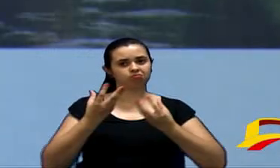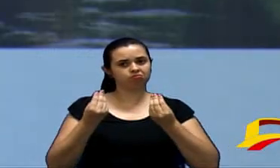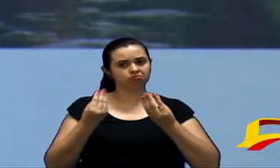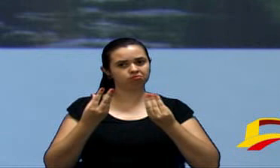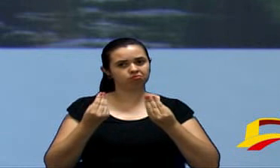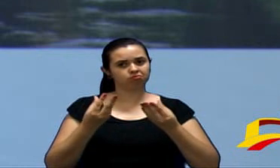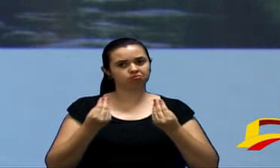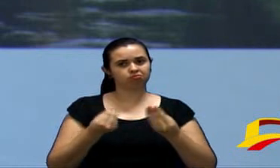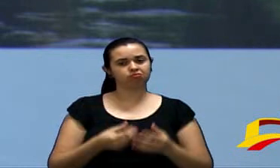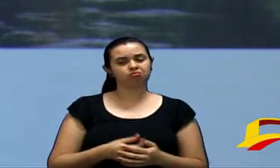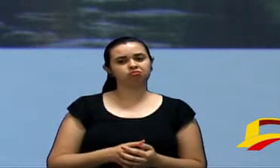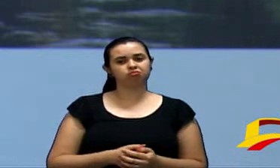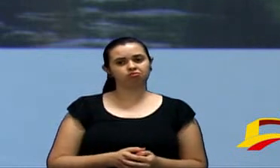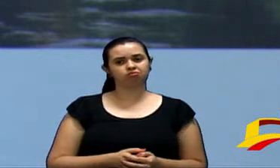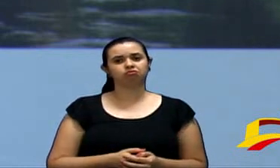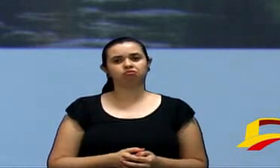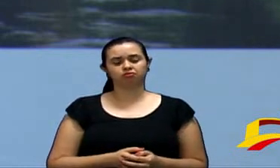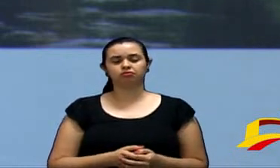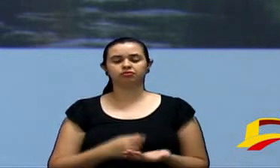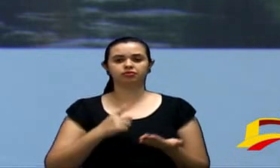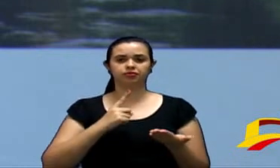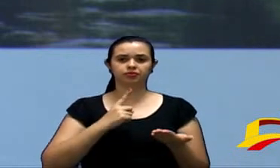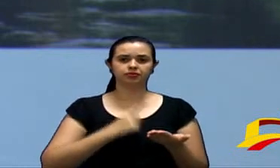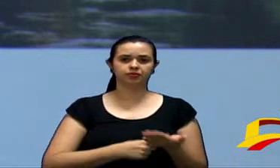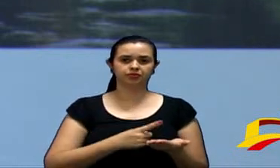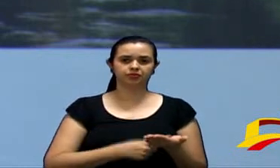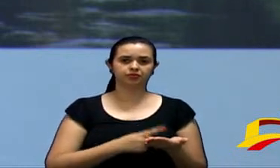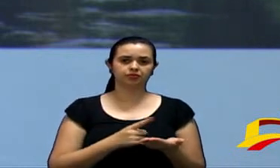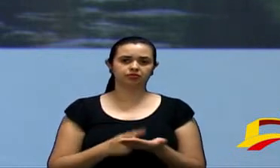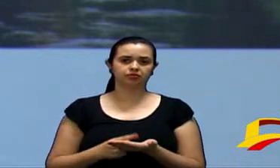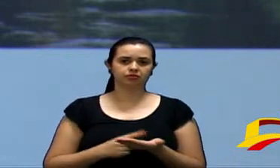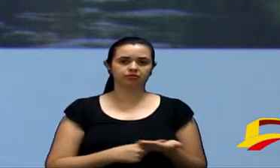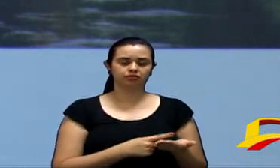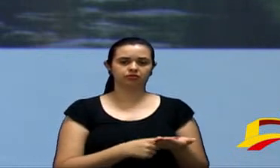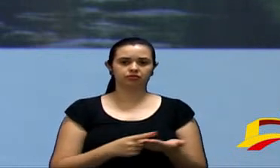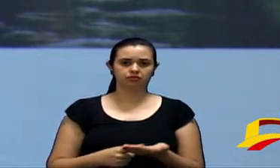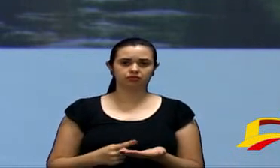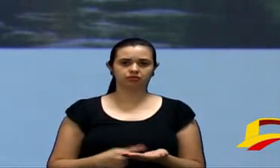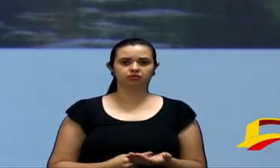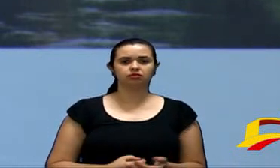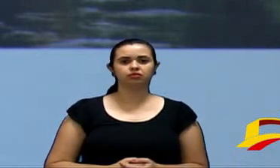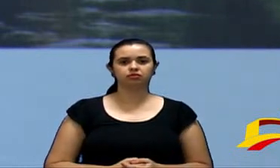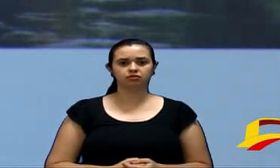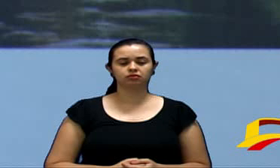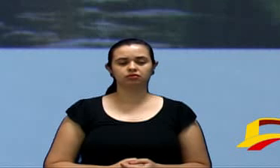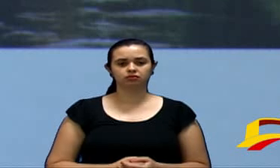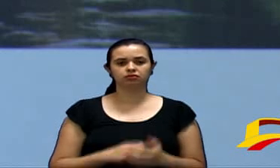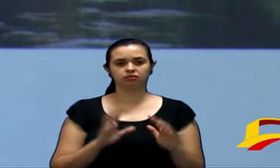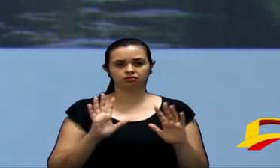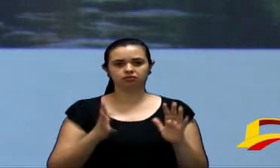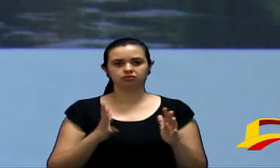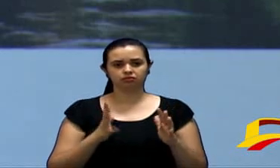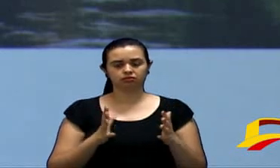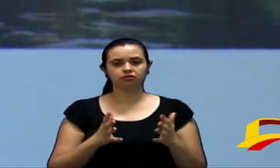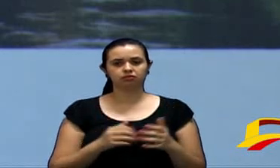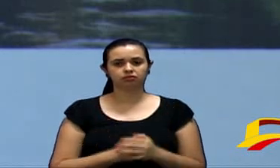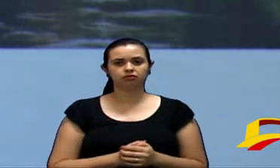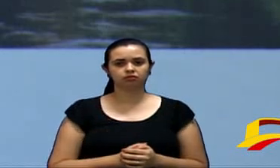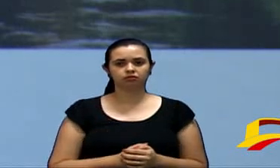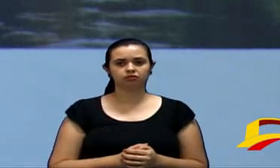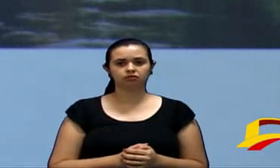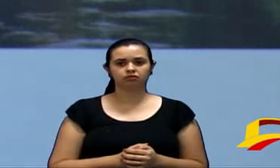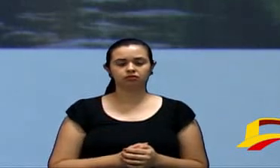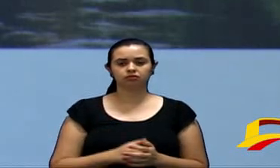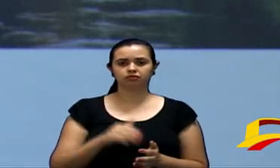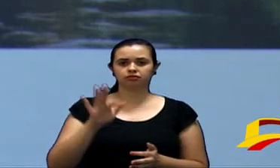existe um acordo entre as partes, esperamos que possam... parece que já tem um consenso com relação a isso, né? Fábio Simoa,